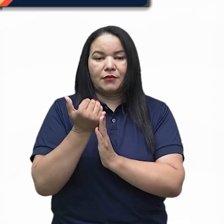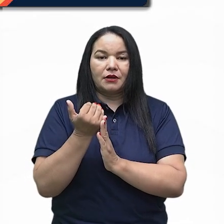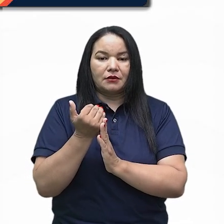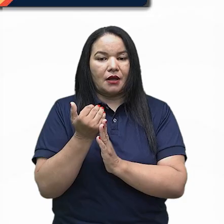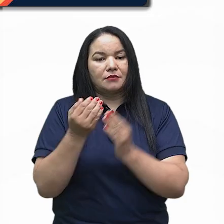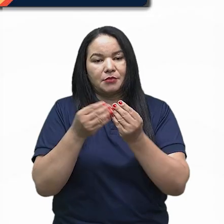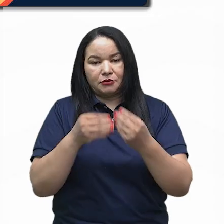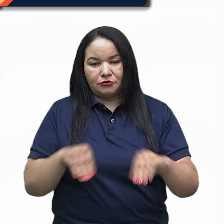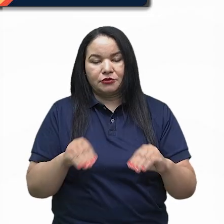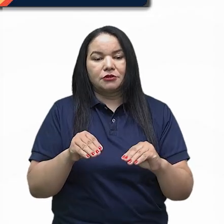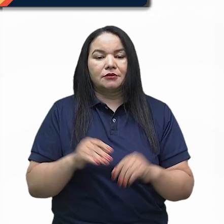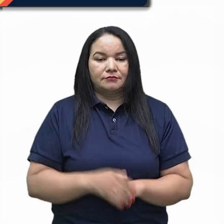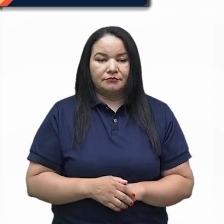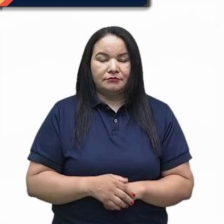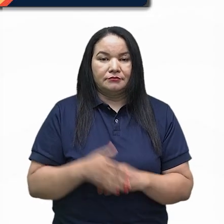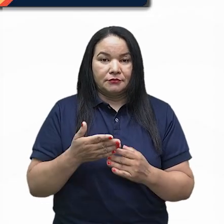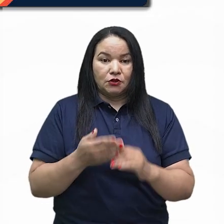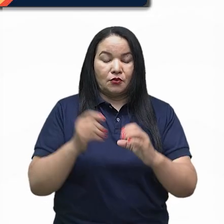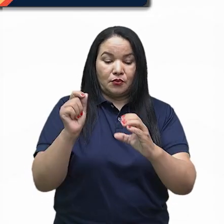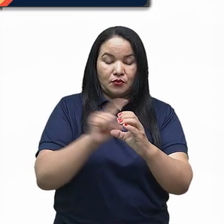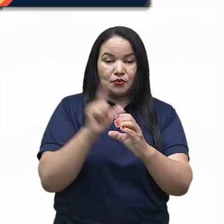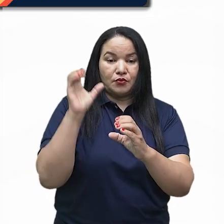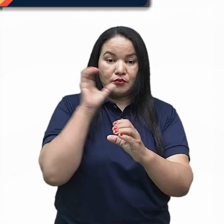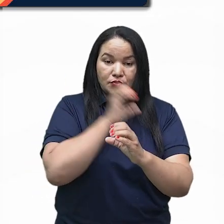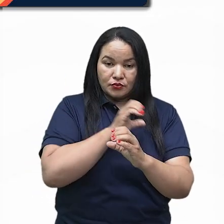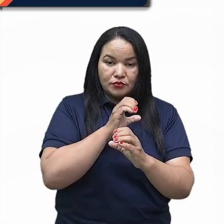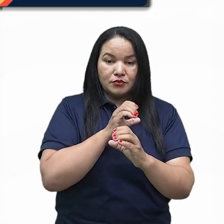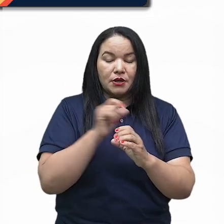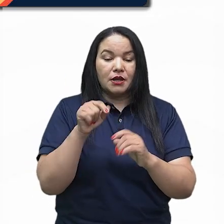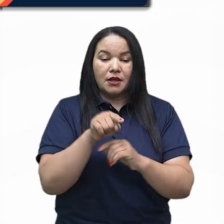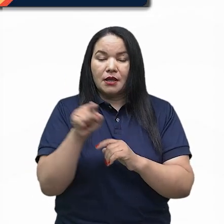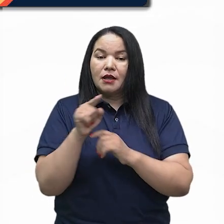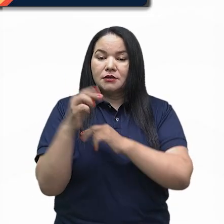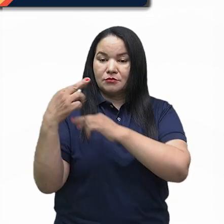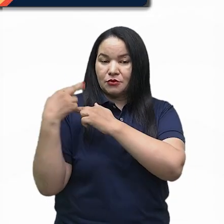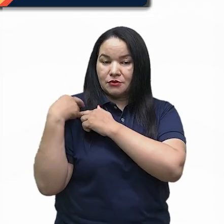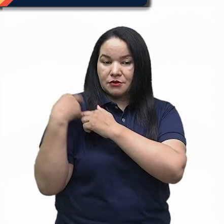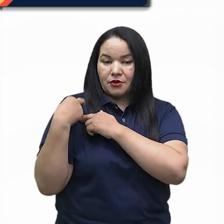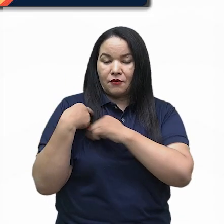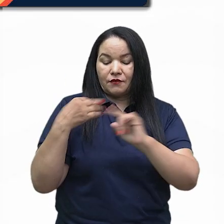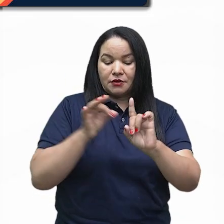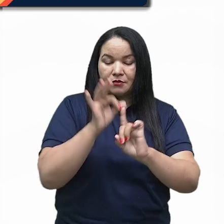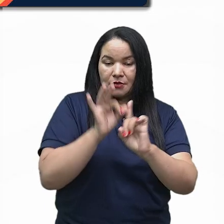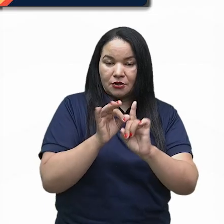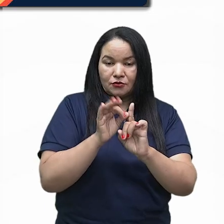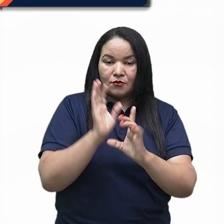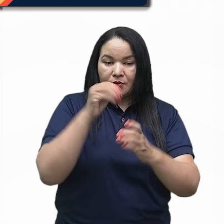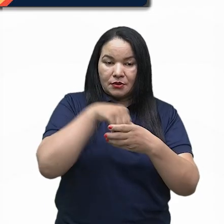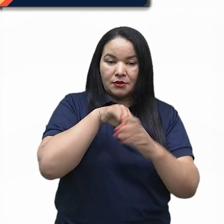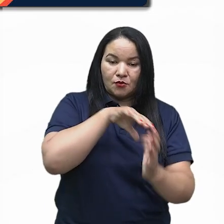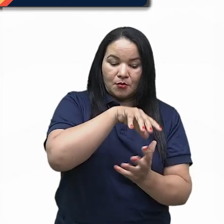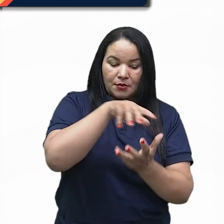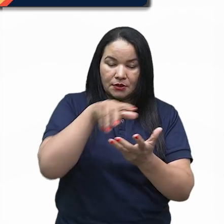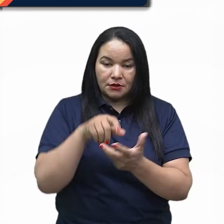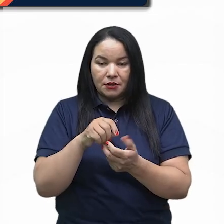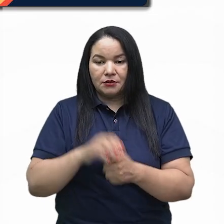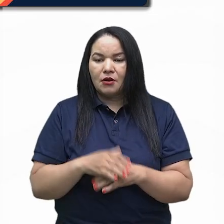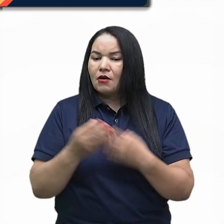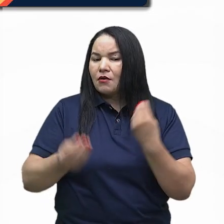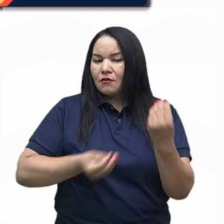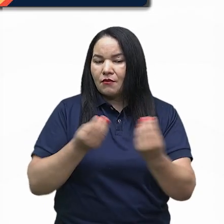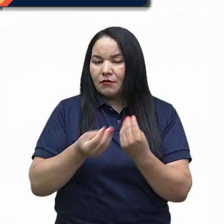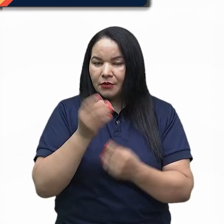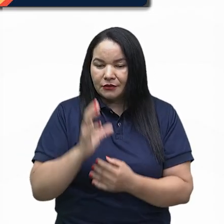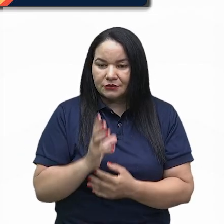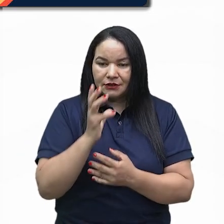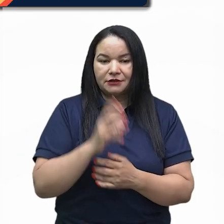Então, o efeito estufa, né, ele é responsável por manter essa temperatura do nosso planeta. Então, como é que funciona,